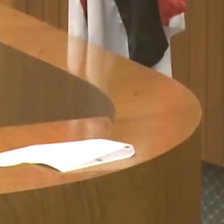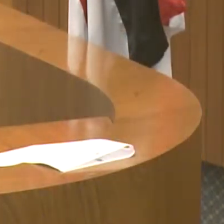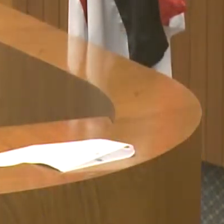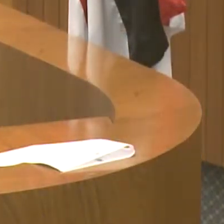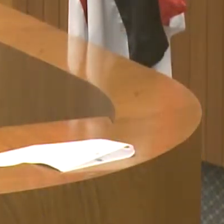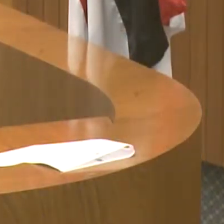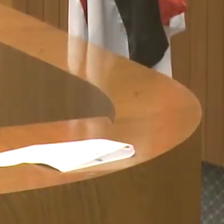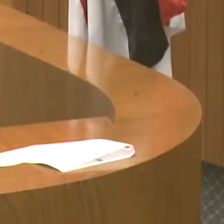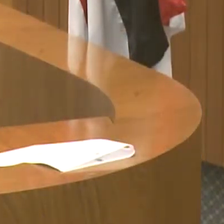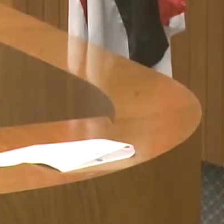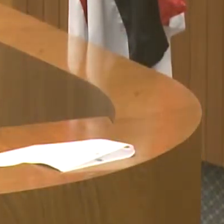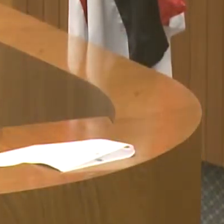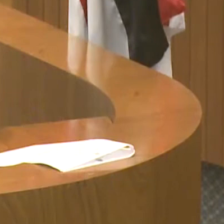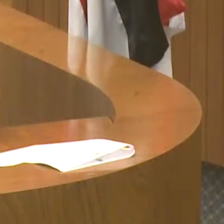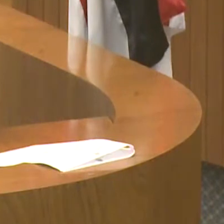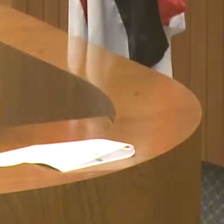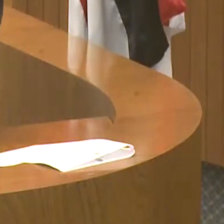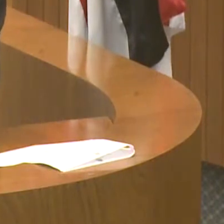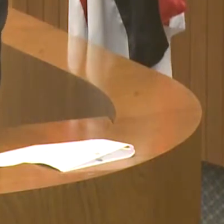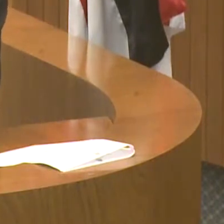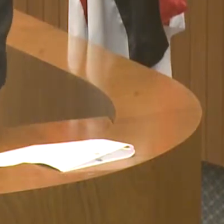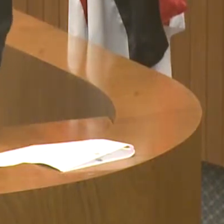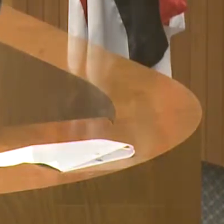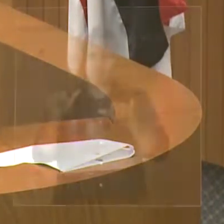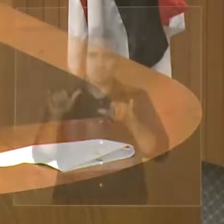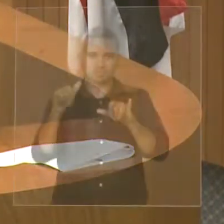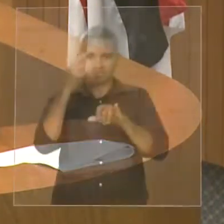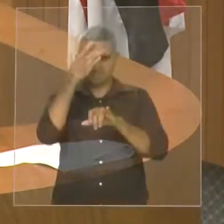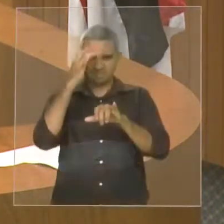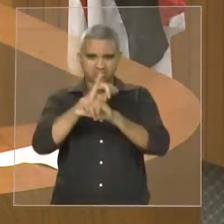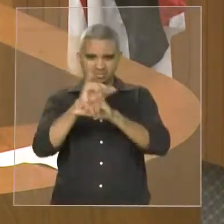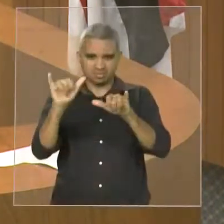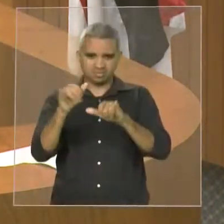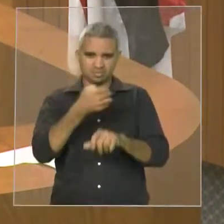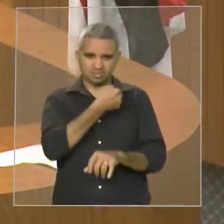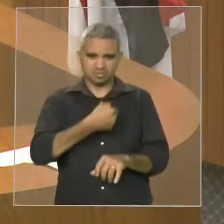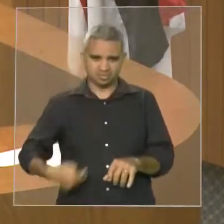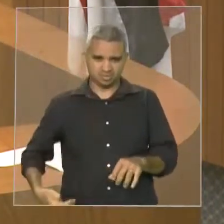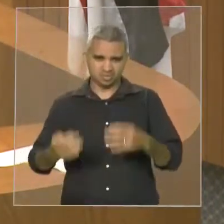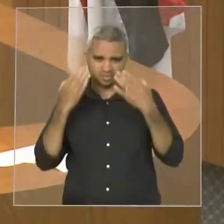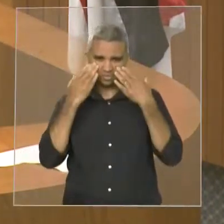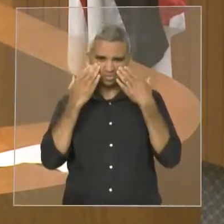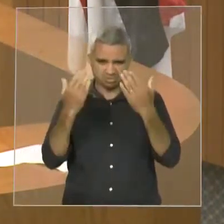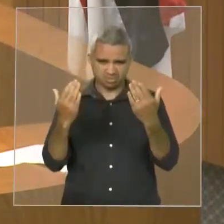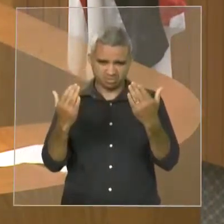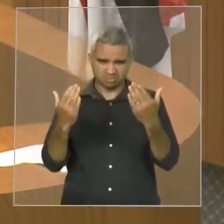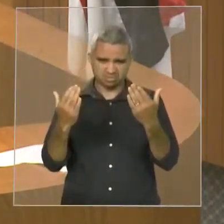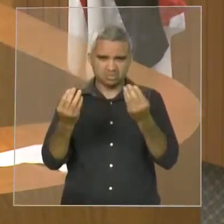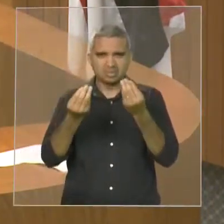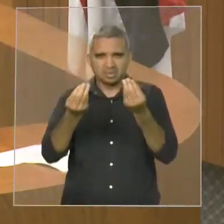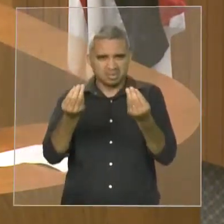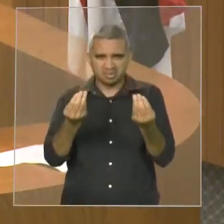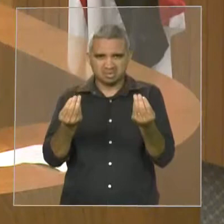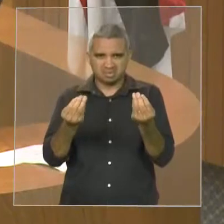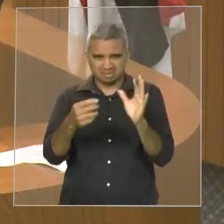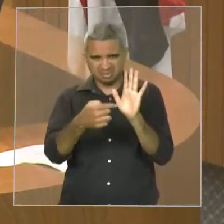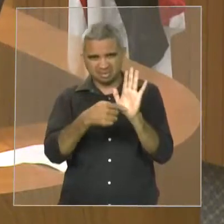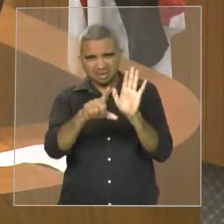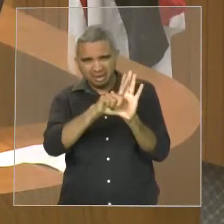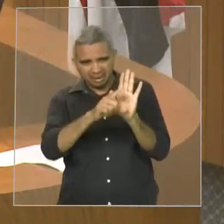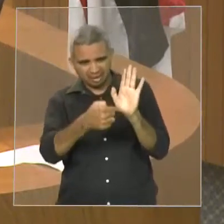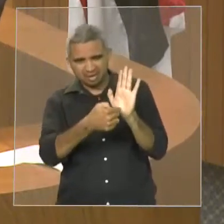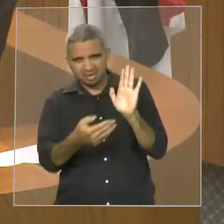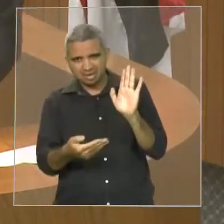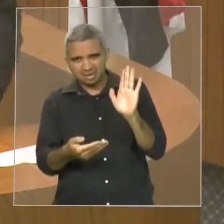onde tudo é feito dentro da legalidade. Está certo aqui. É essa que é a legalidade? É essa que é a